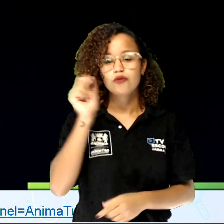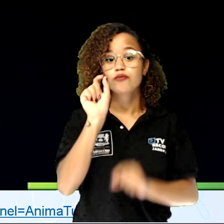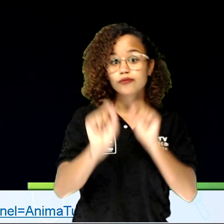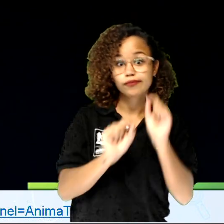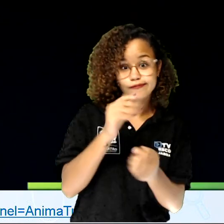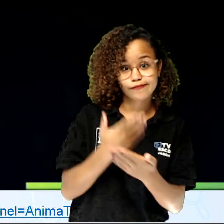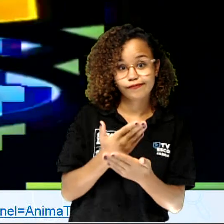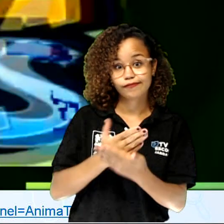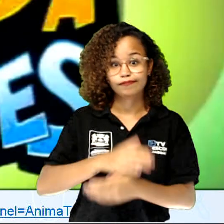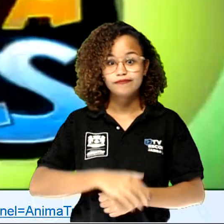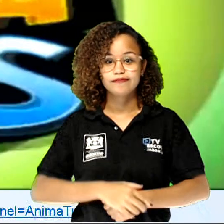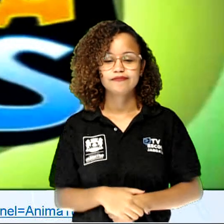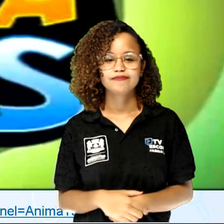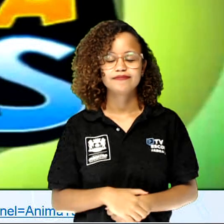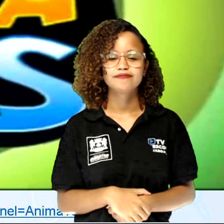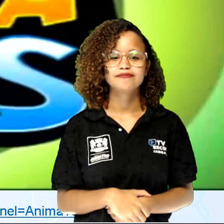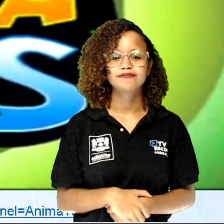aula.